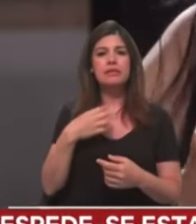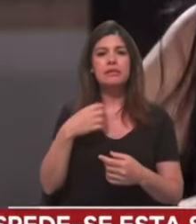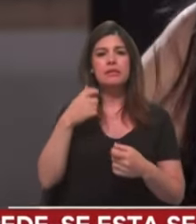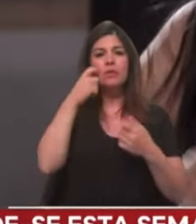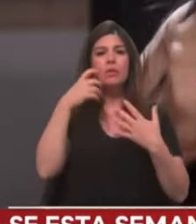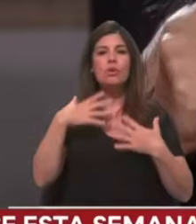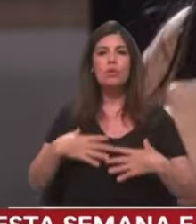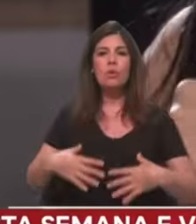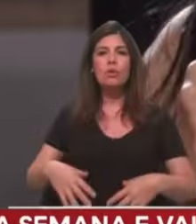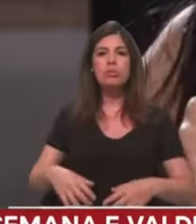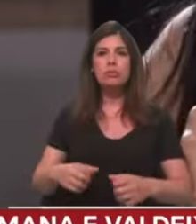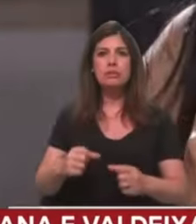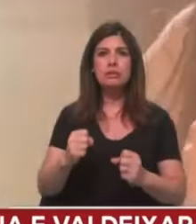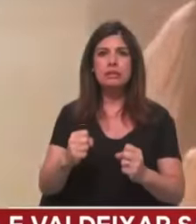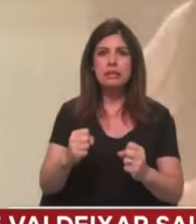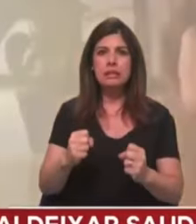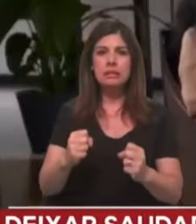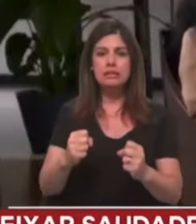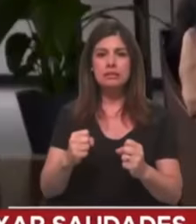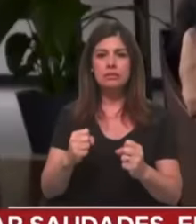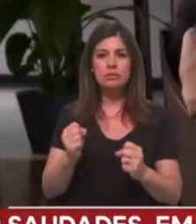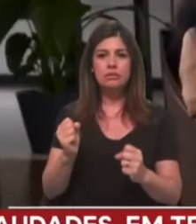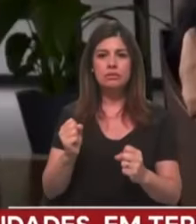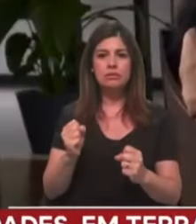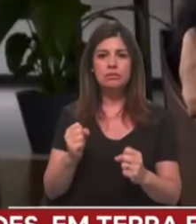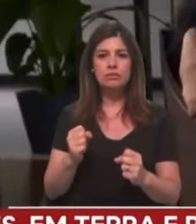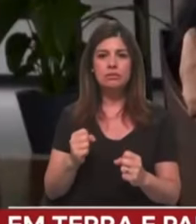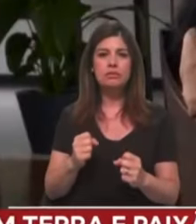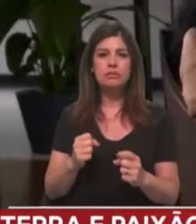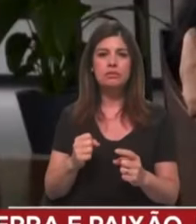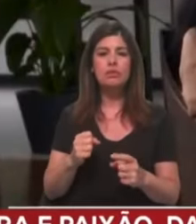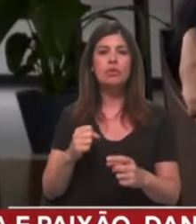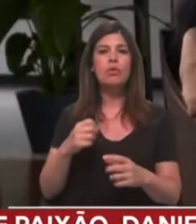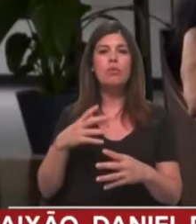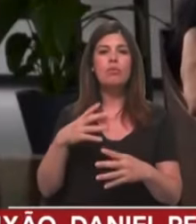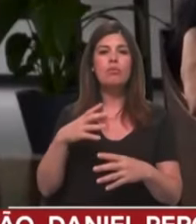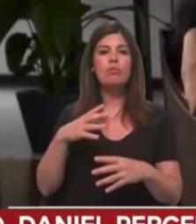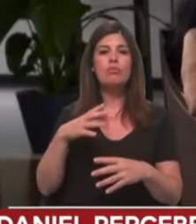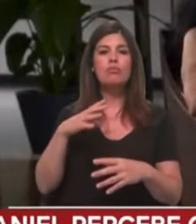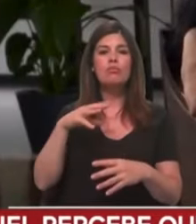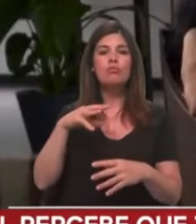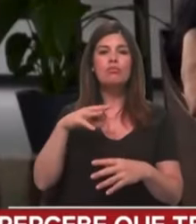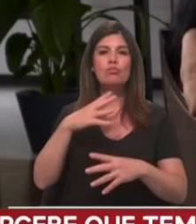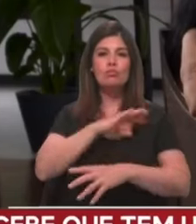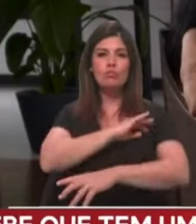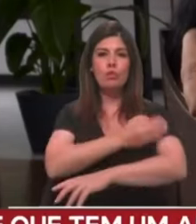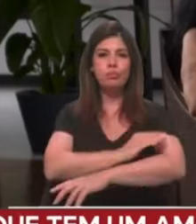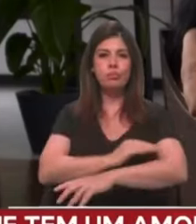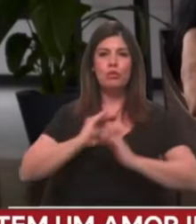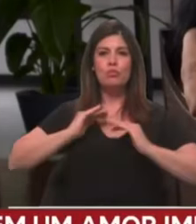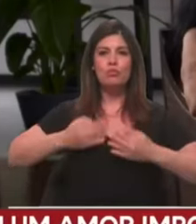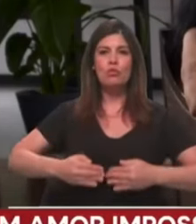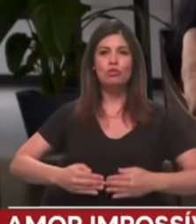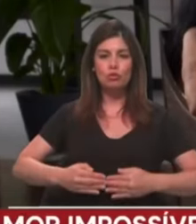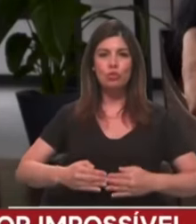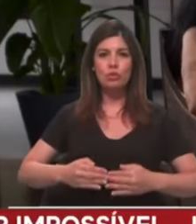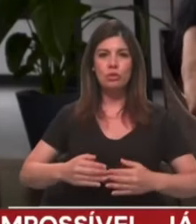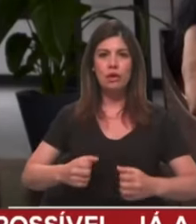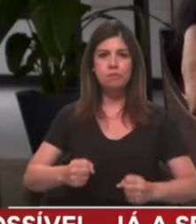rigidez. Obrigada. Rigidez muscular. Estou crocante. Sim. Queres ver?